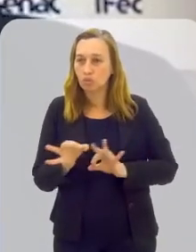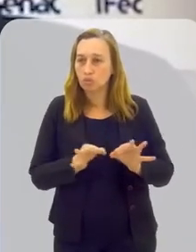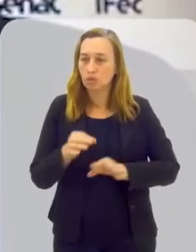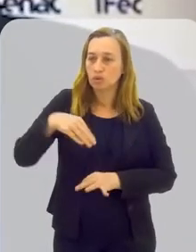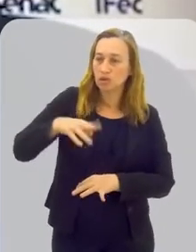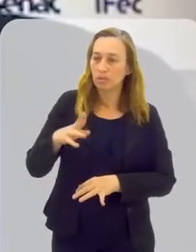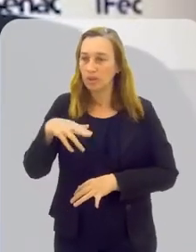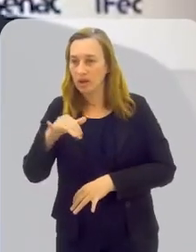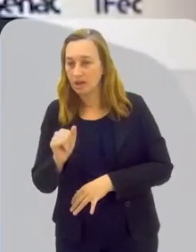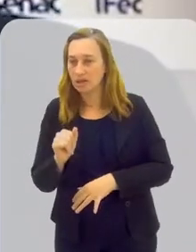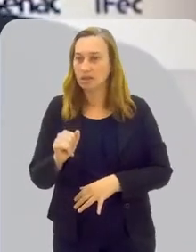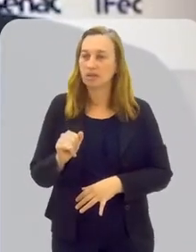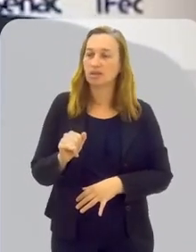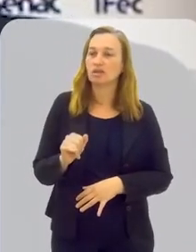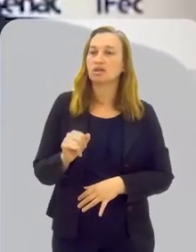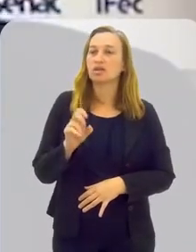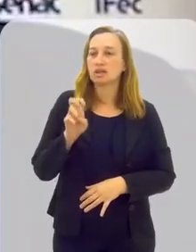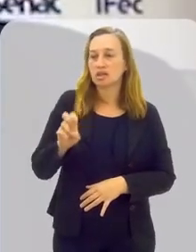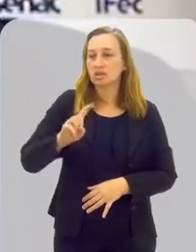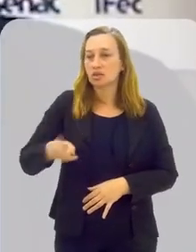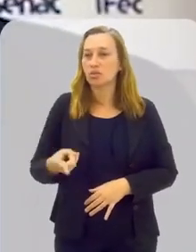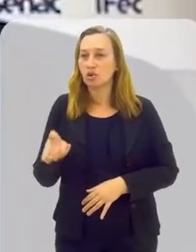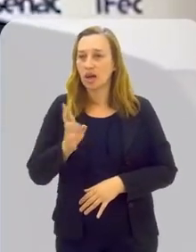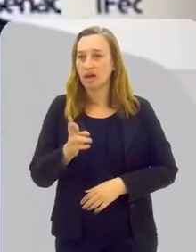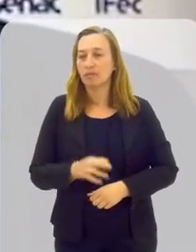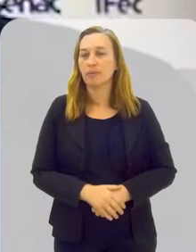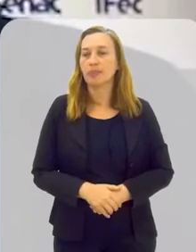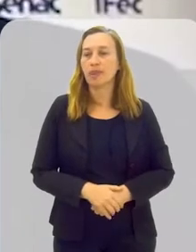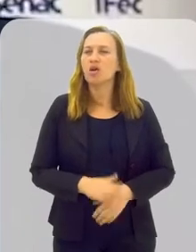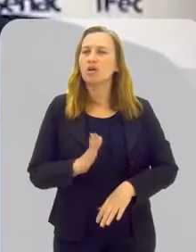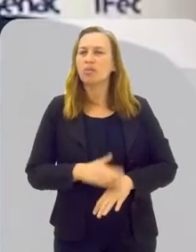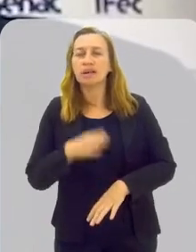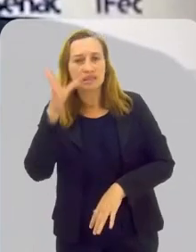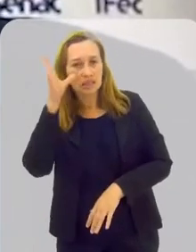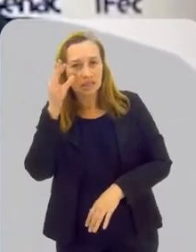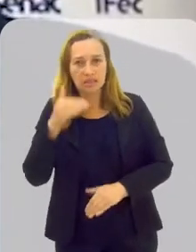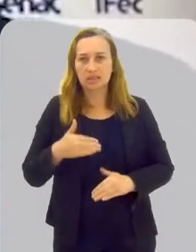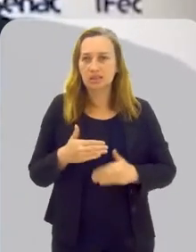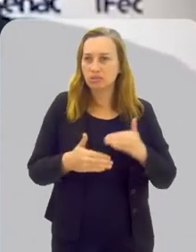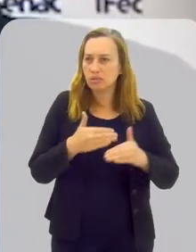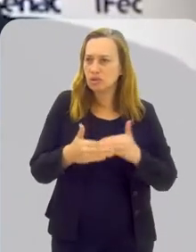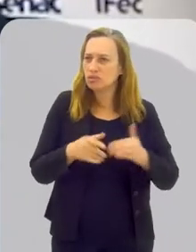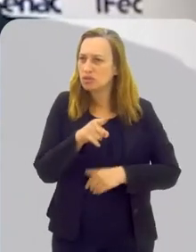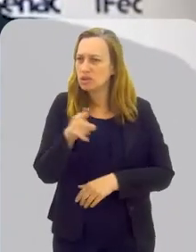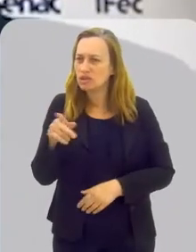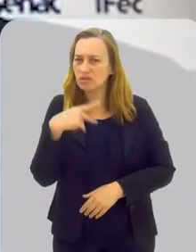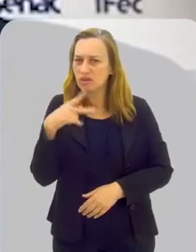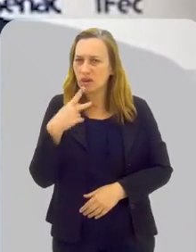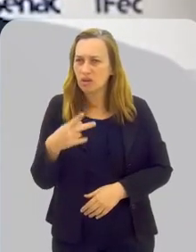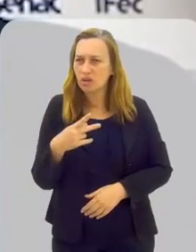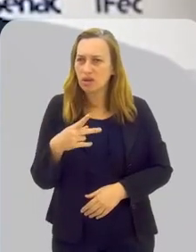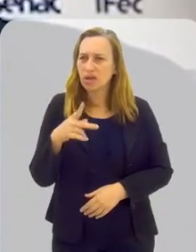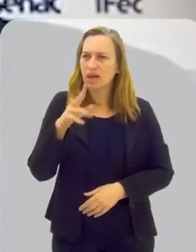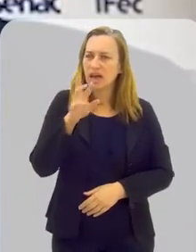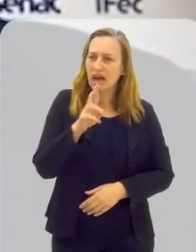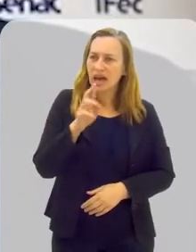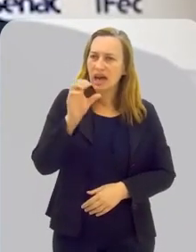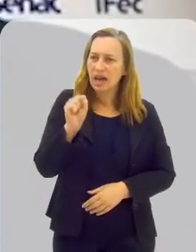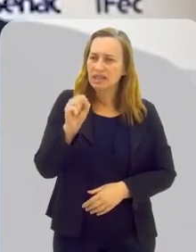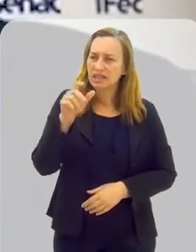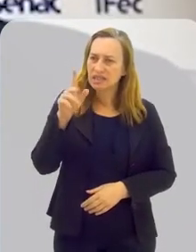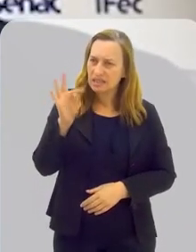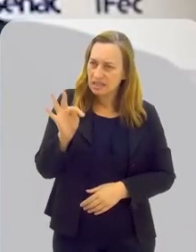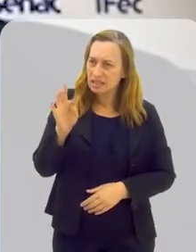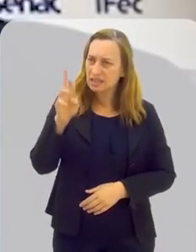custeio dessa manutenção é Nossa ao custo apenas de r$ 5000 mês e o que mais interessante nesse processo